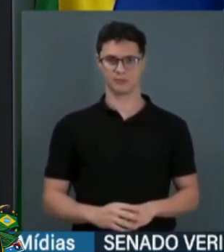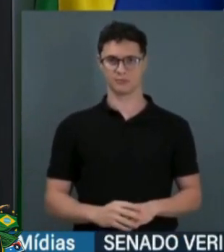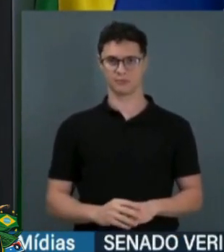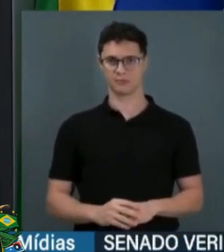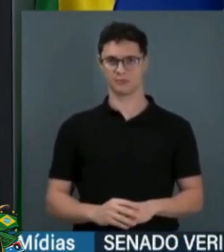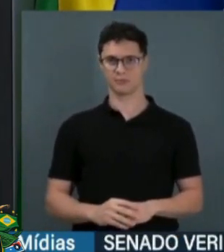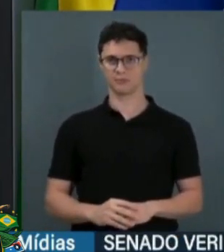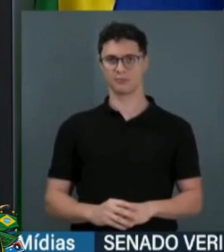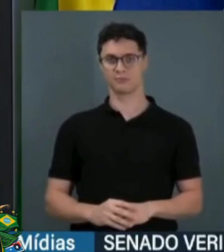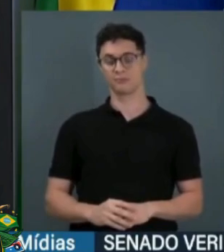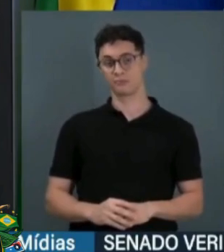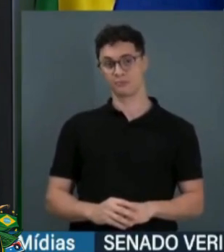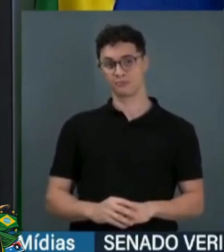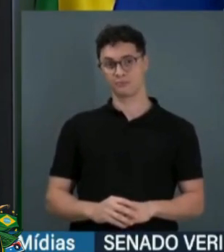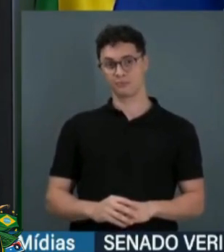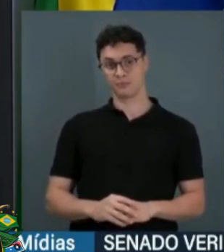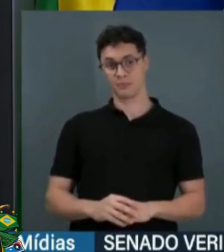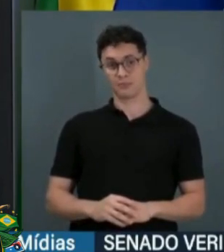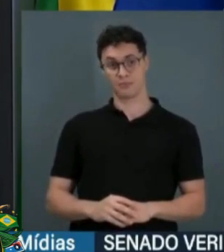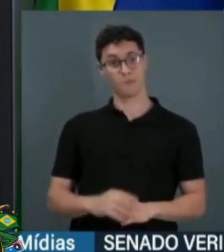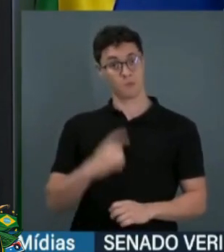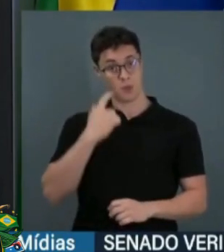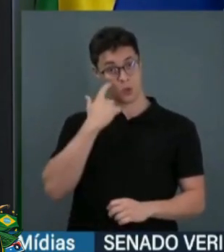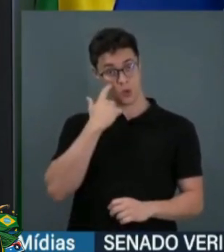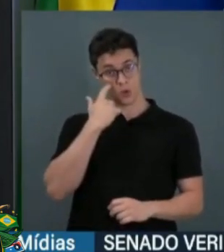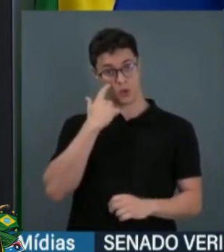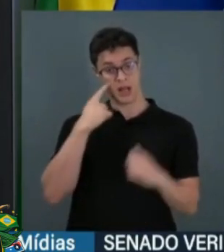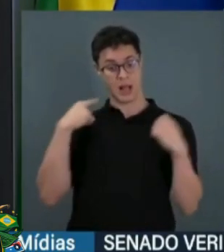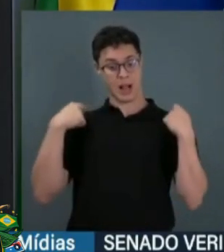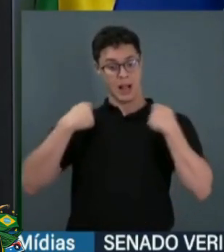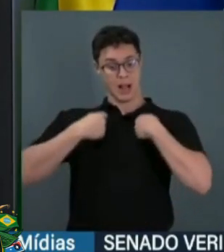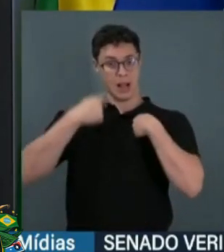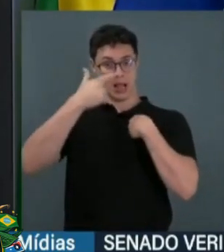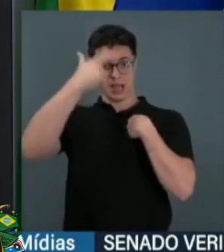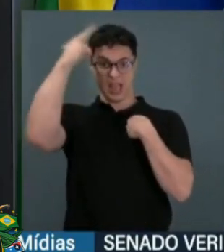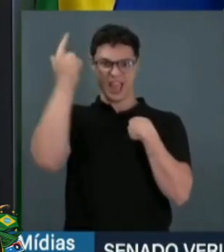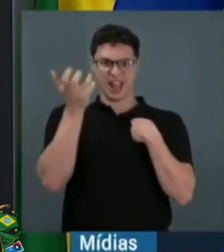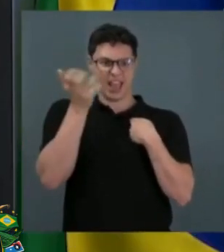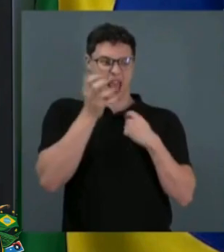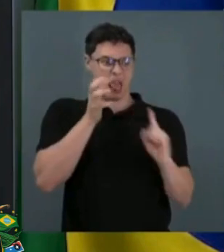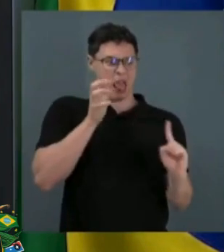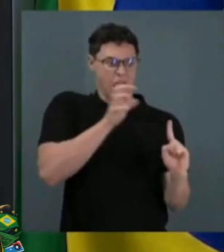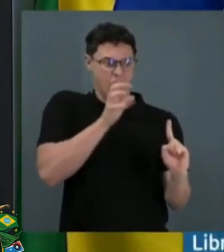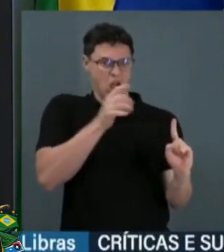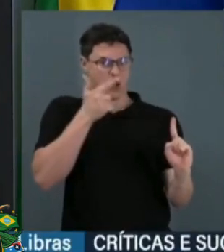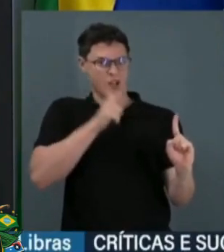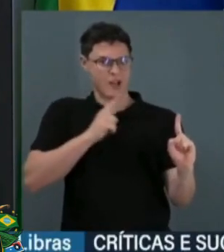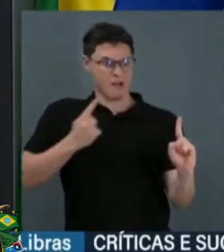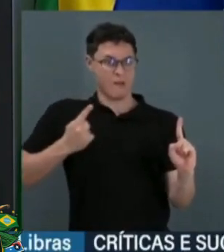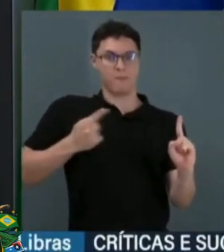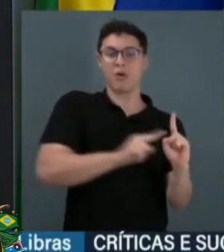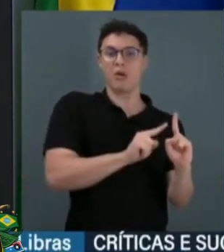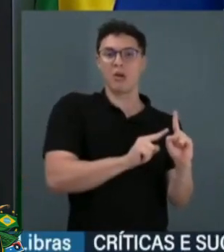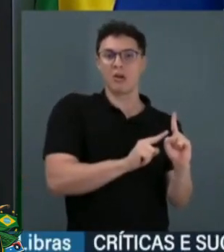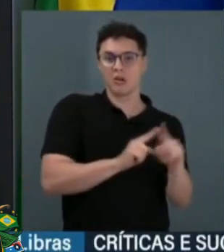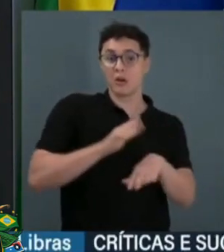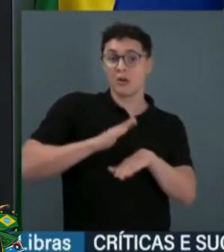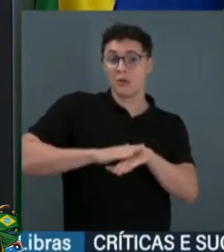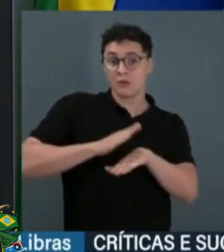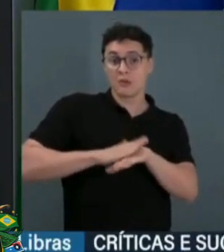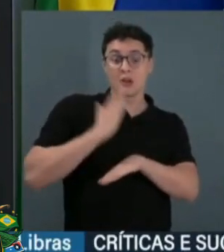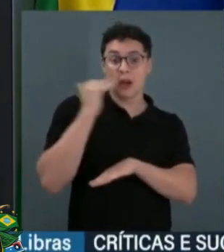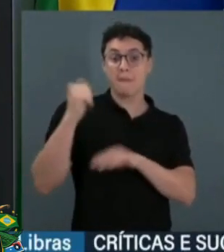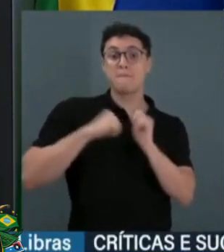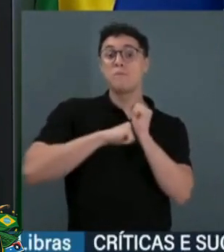Para ele conseguir atingir a parte mais sensível do ser humano, ele com essa